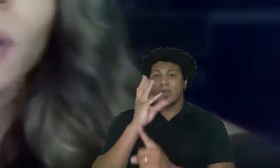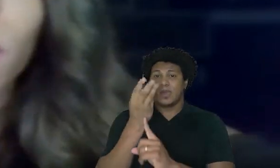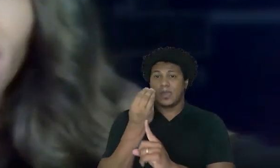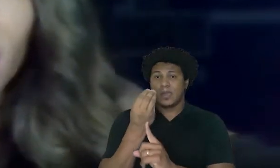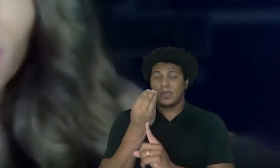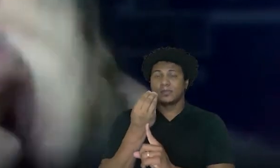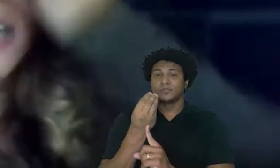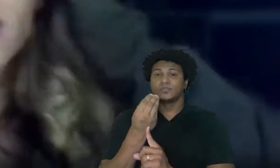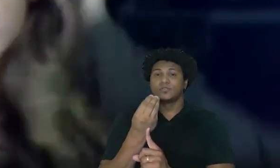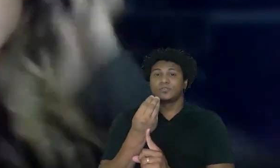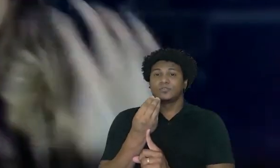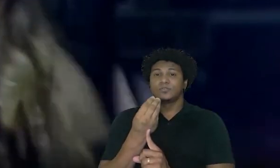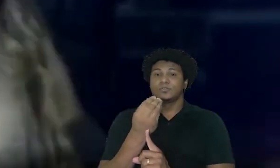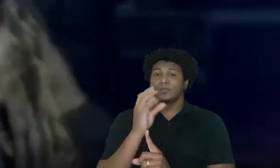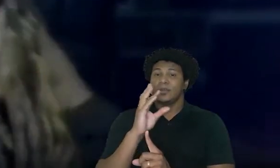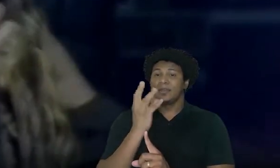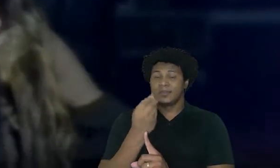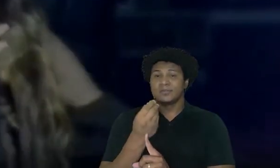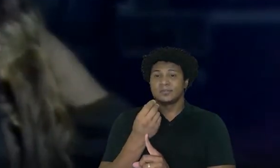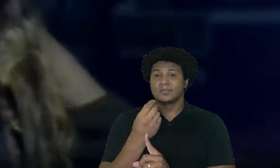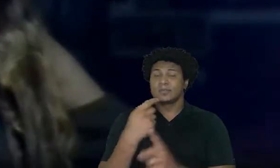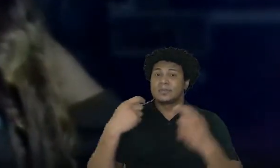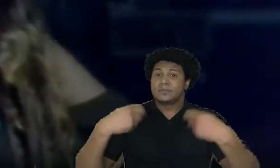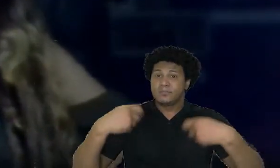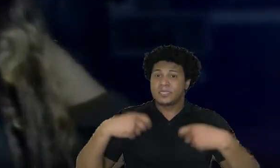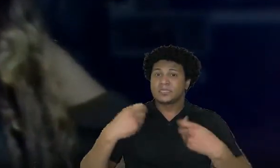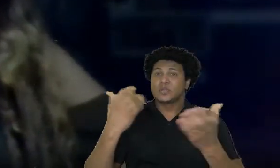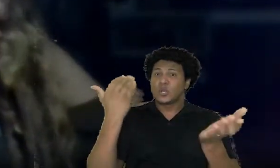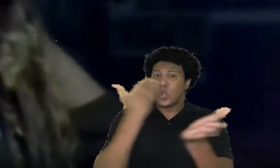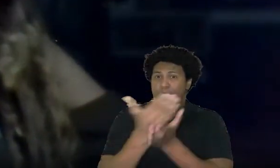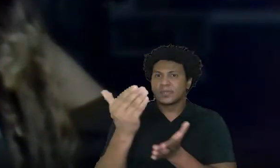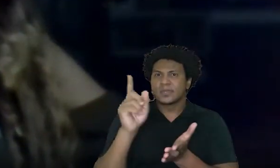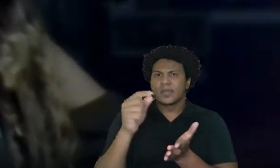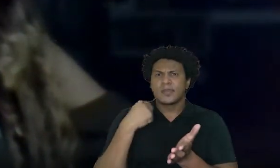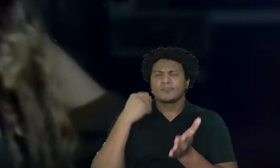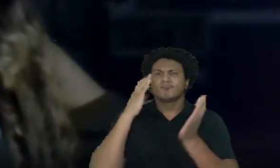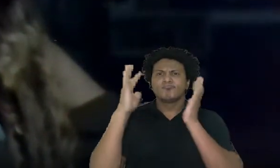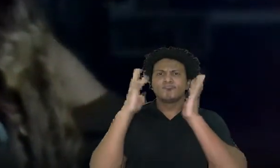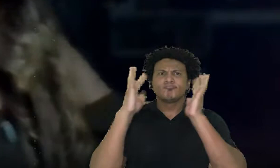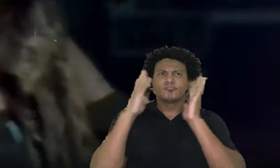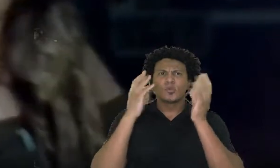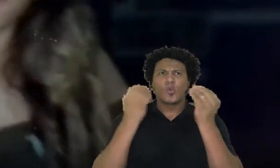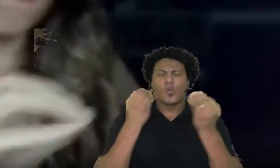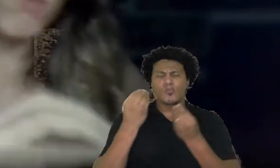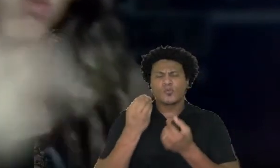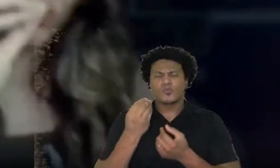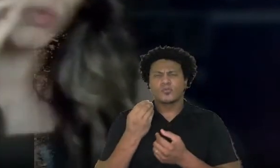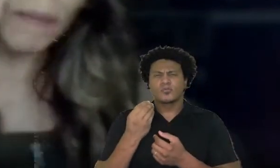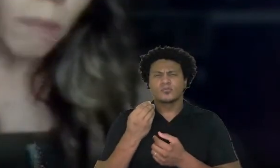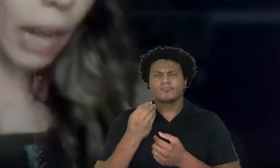assim porque eu acho que a gente, nas artes, a gente tem um lugar muito...